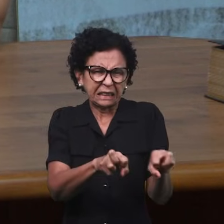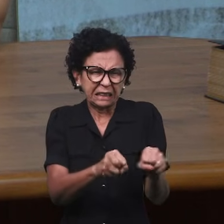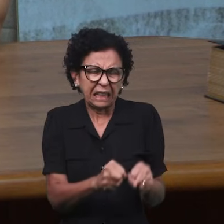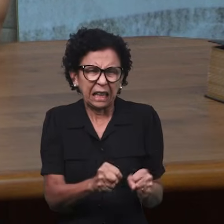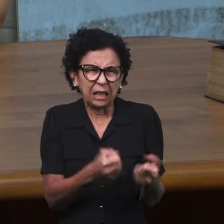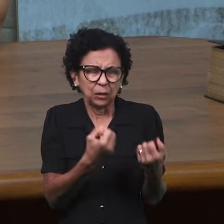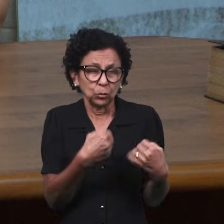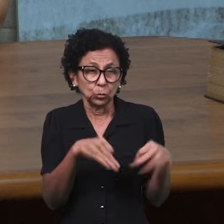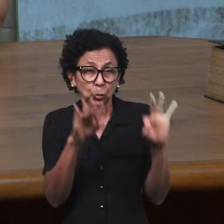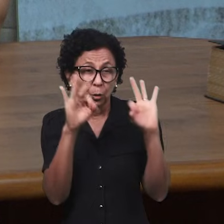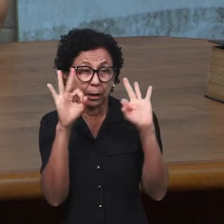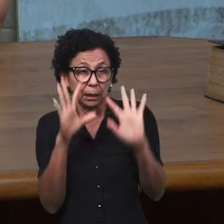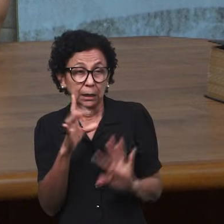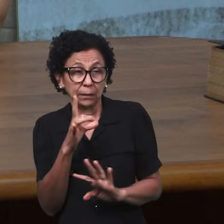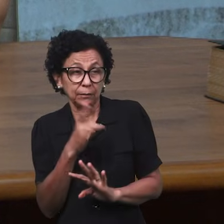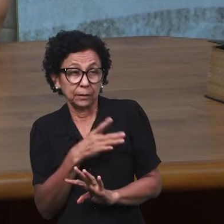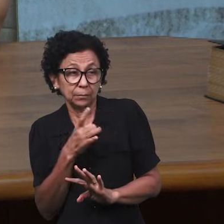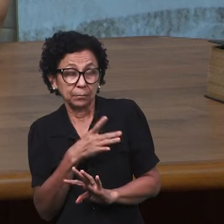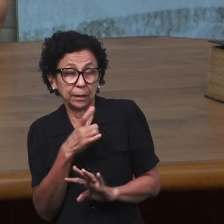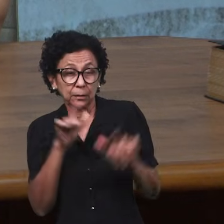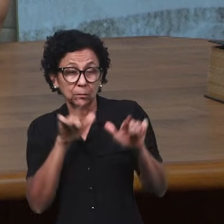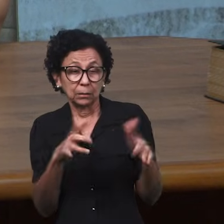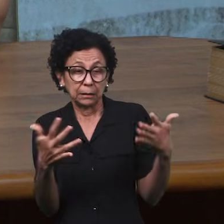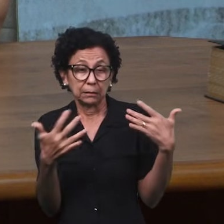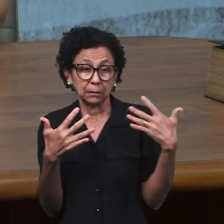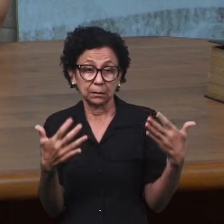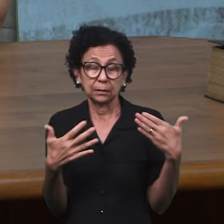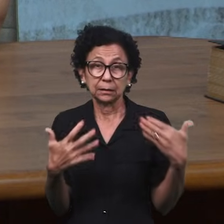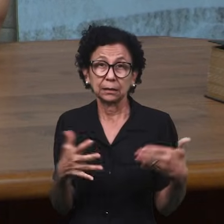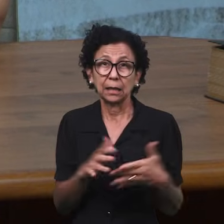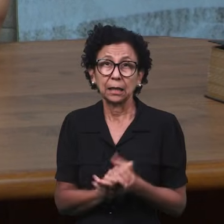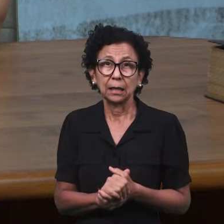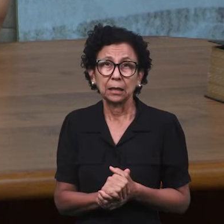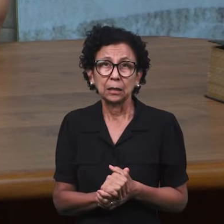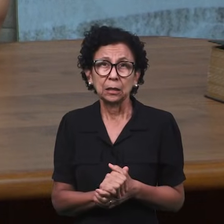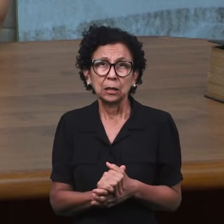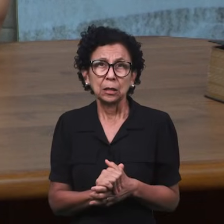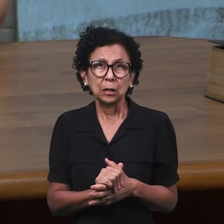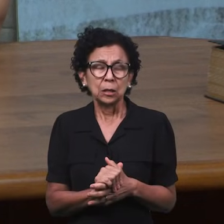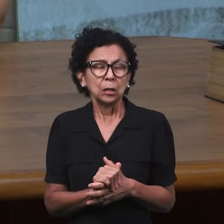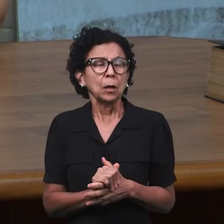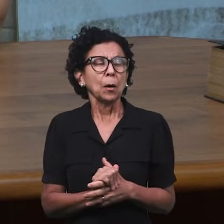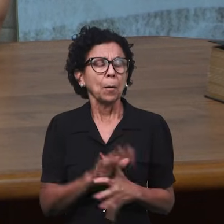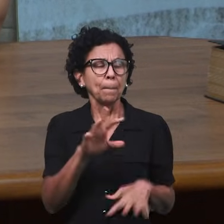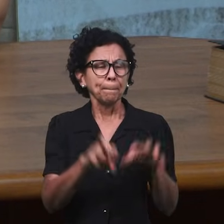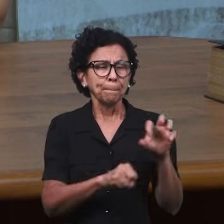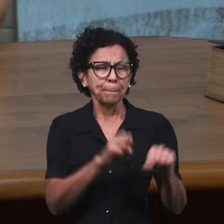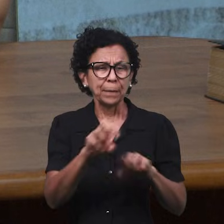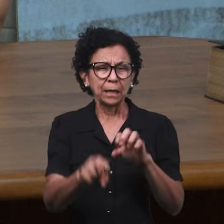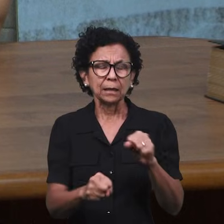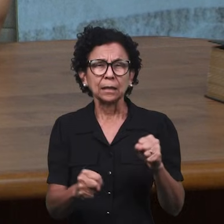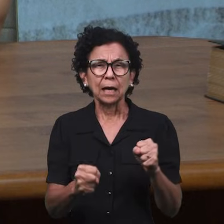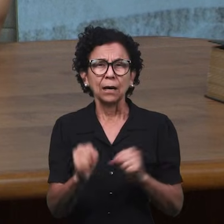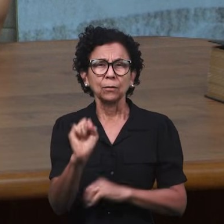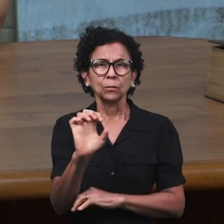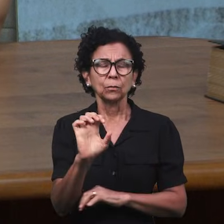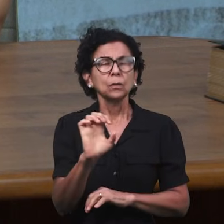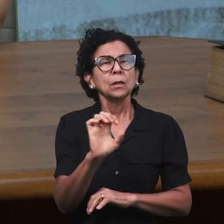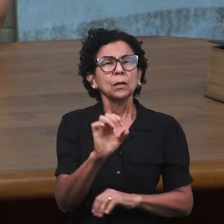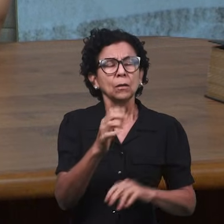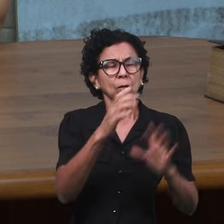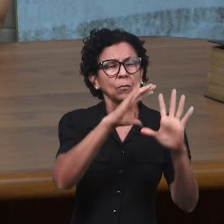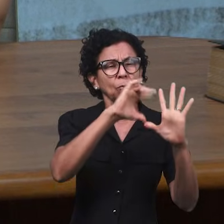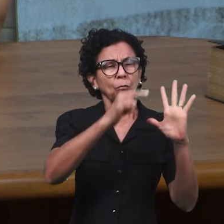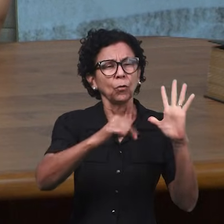tenebrosos, assolados e desertos. Apanhavam malvas junto aos arbustos e o